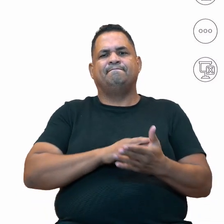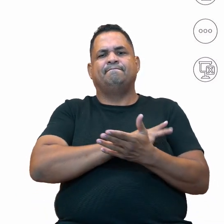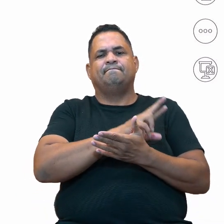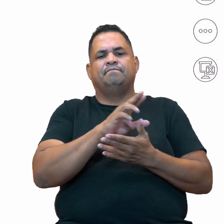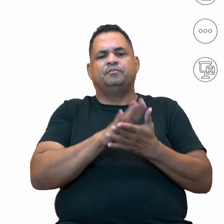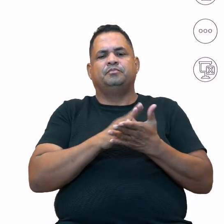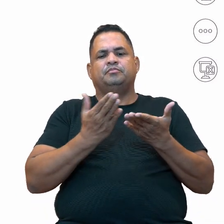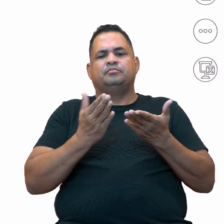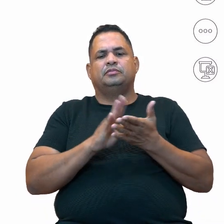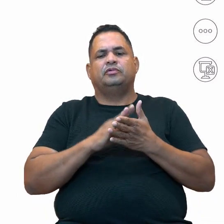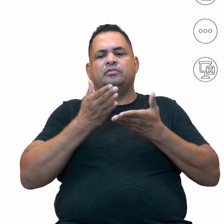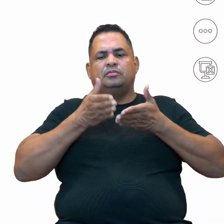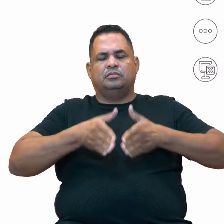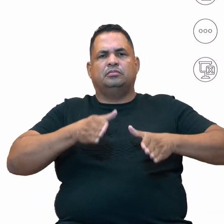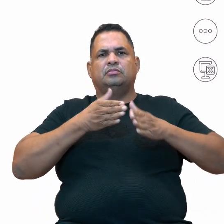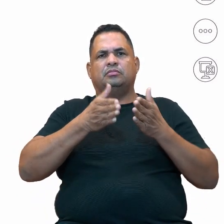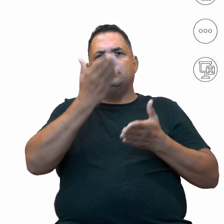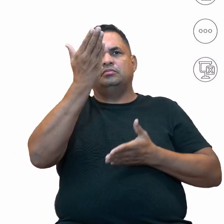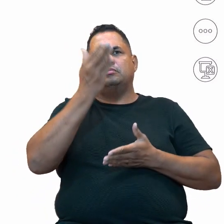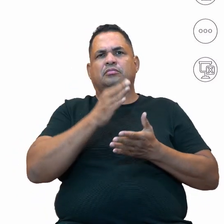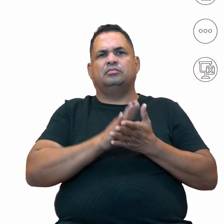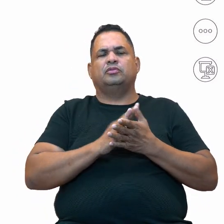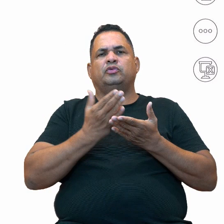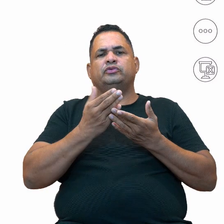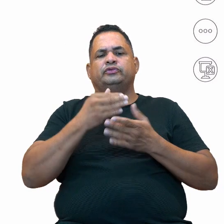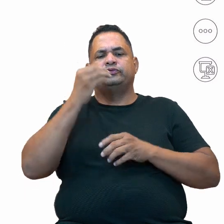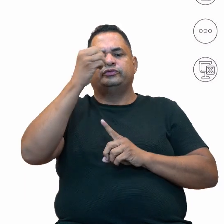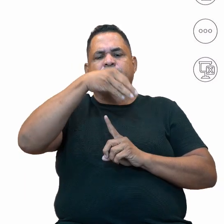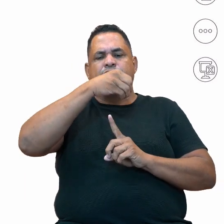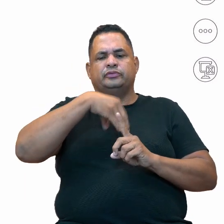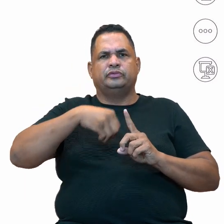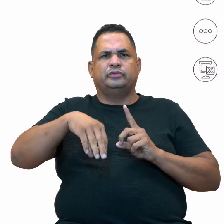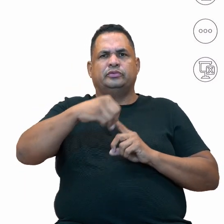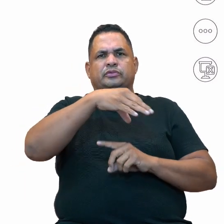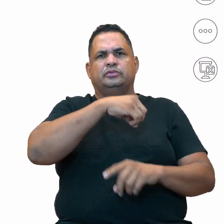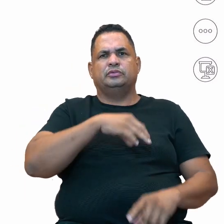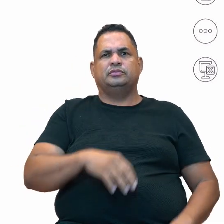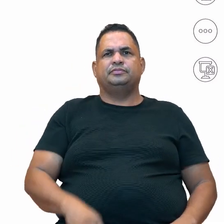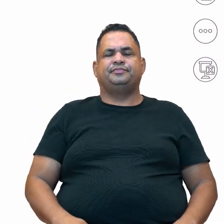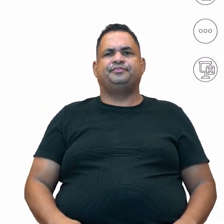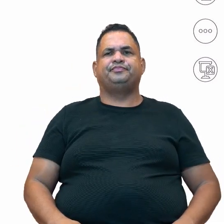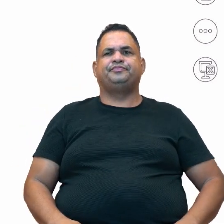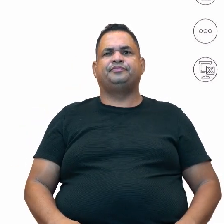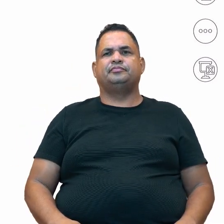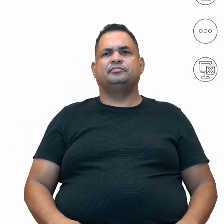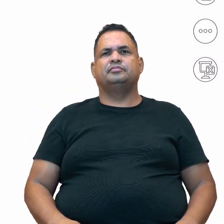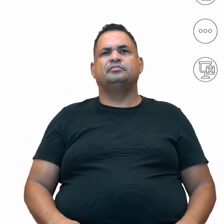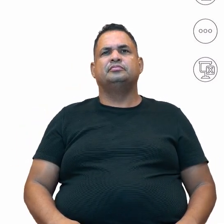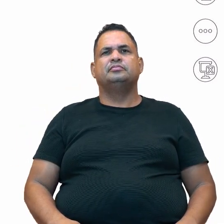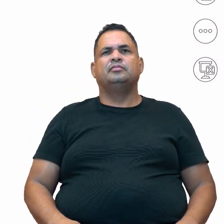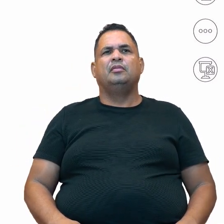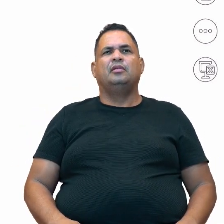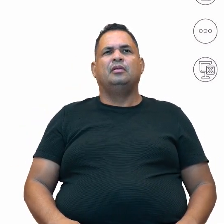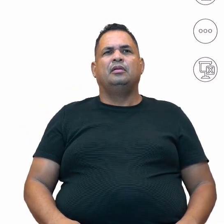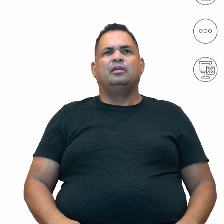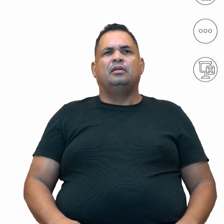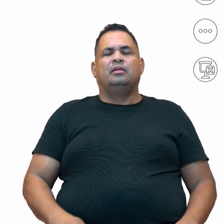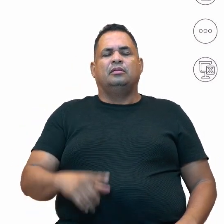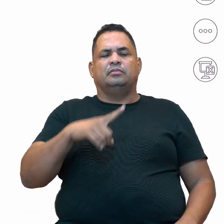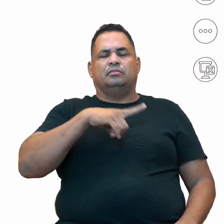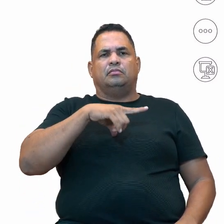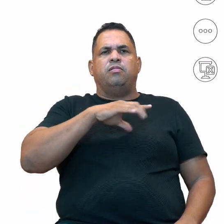de reprodução dos fungos, encontrada nos fungos. Vamos seguindo. Há animais